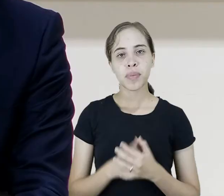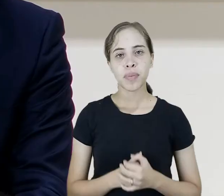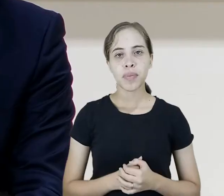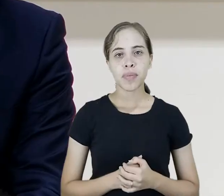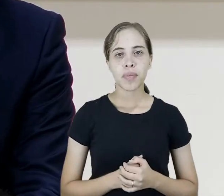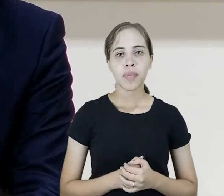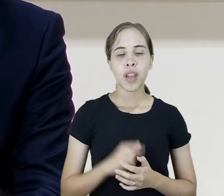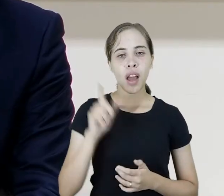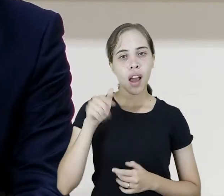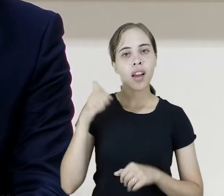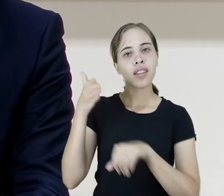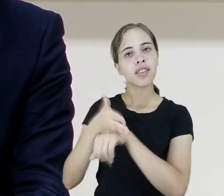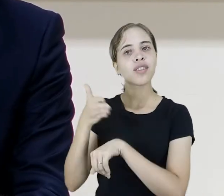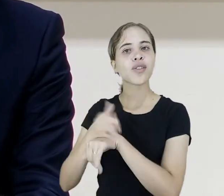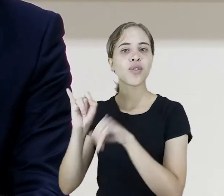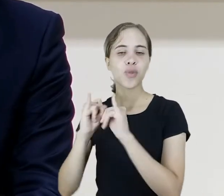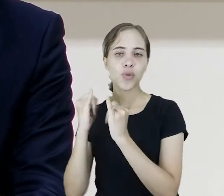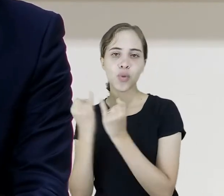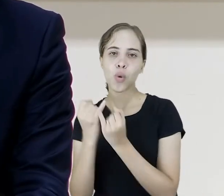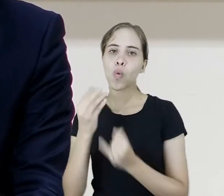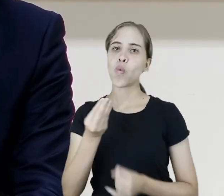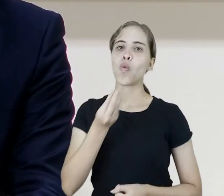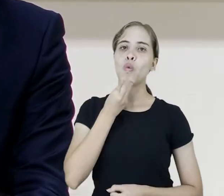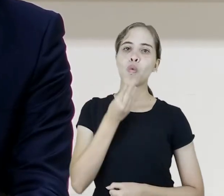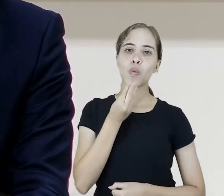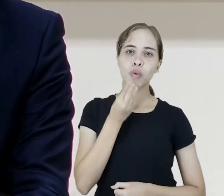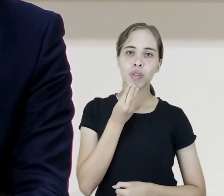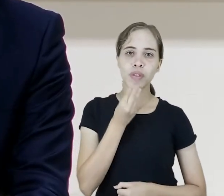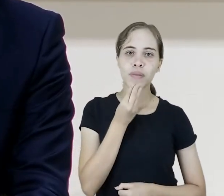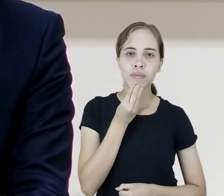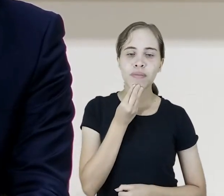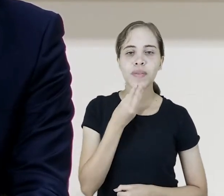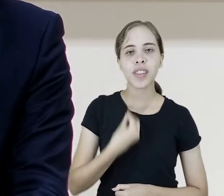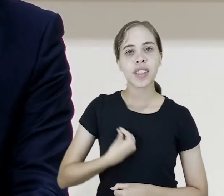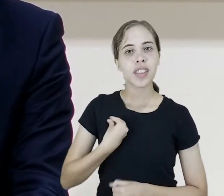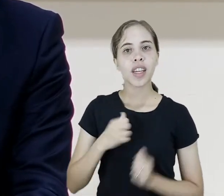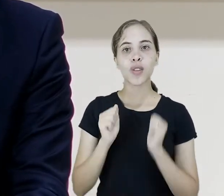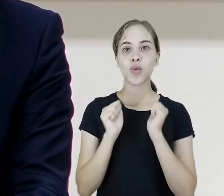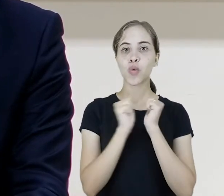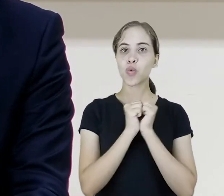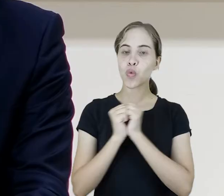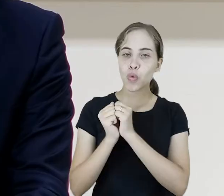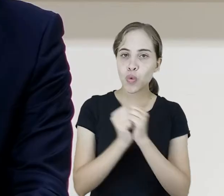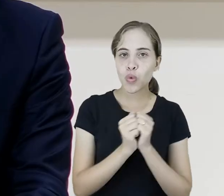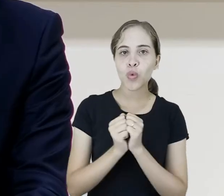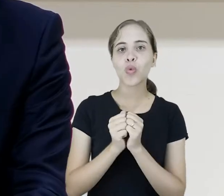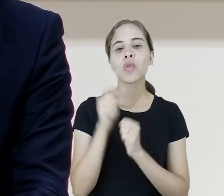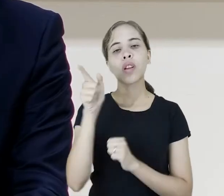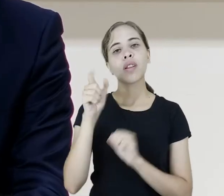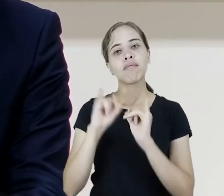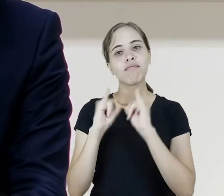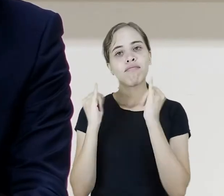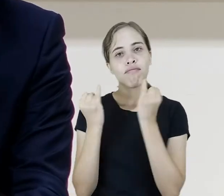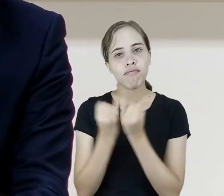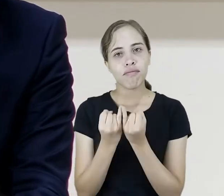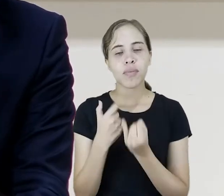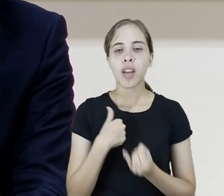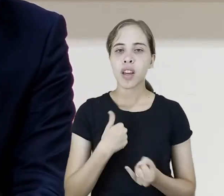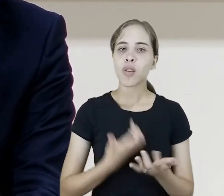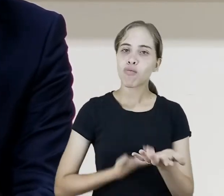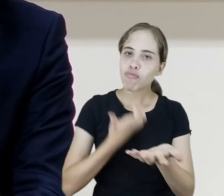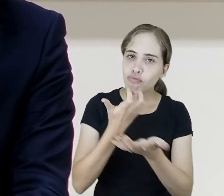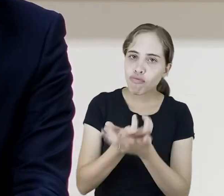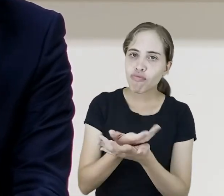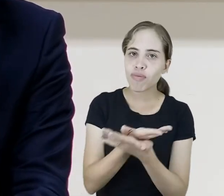no Instituto e a oportunidade de estarmos juntos no Instituto. Eu